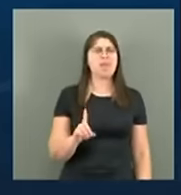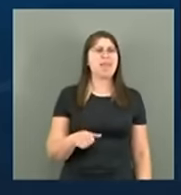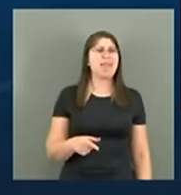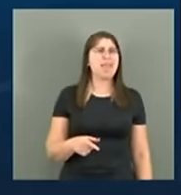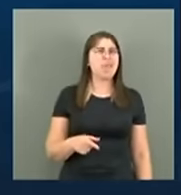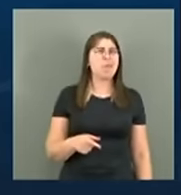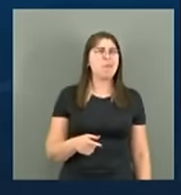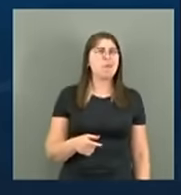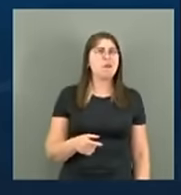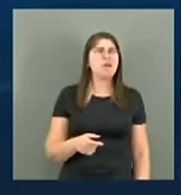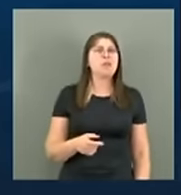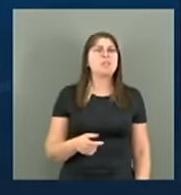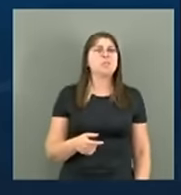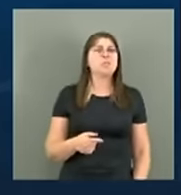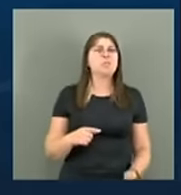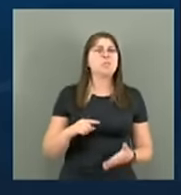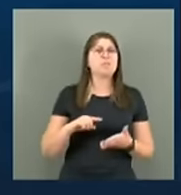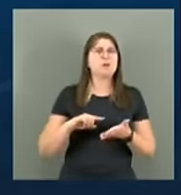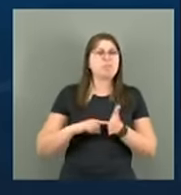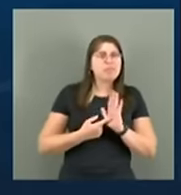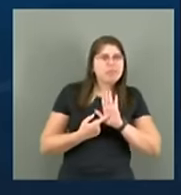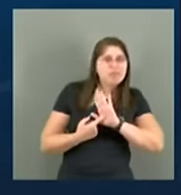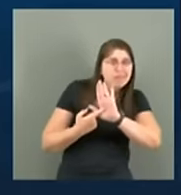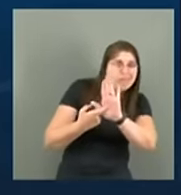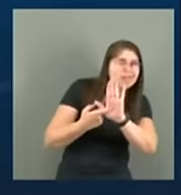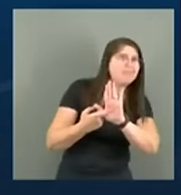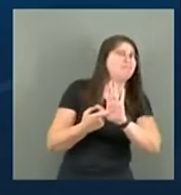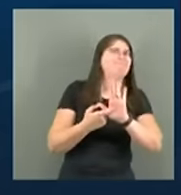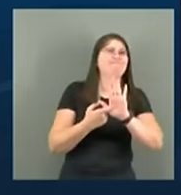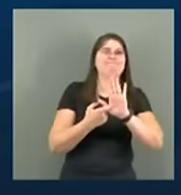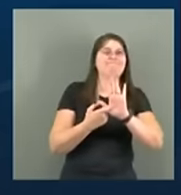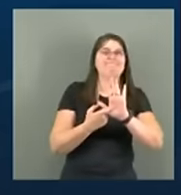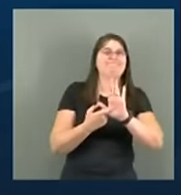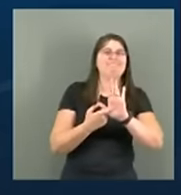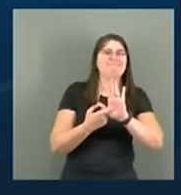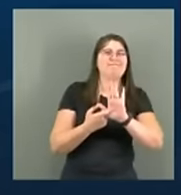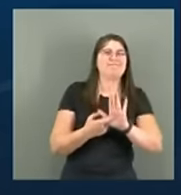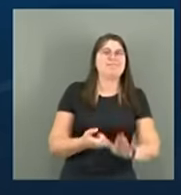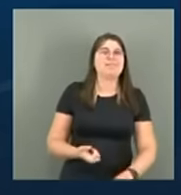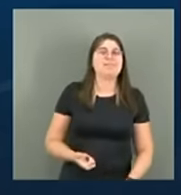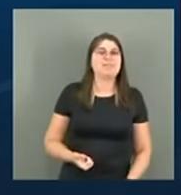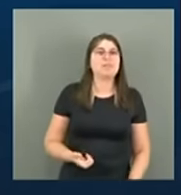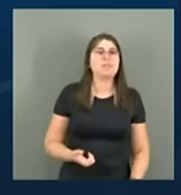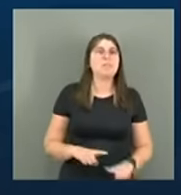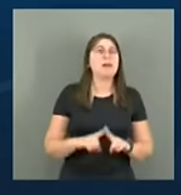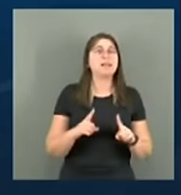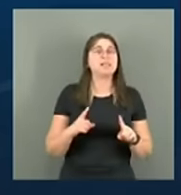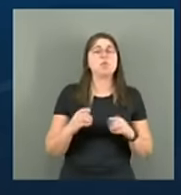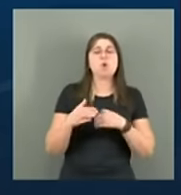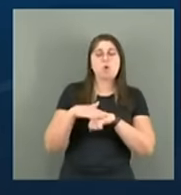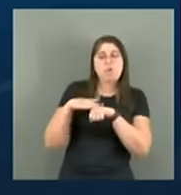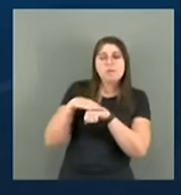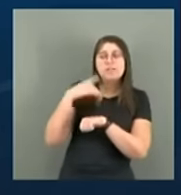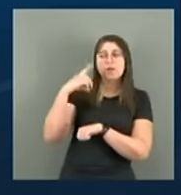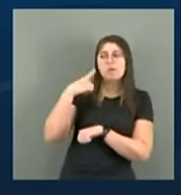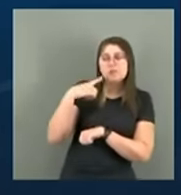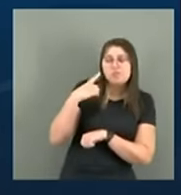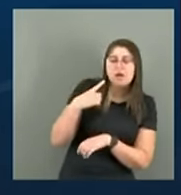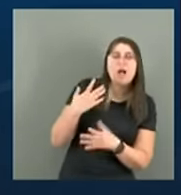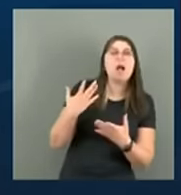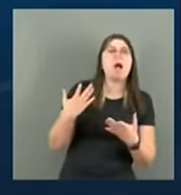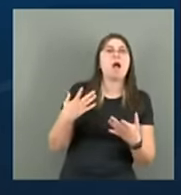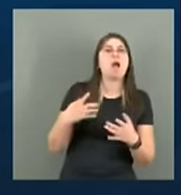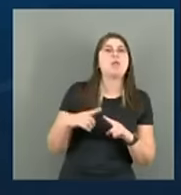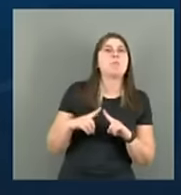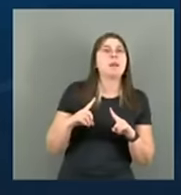para ficar entregando ninguém. Mas eu parei para pensar, conversei muito com meu advogado por todos esses dias. Portanto, que eu vou falar para você, a decisão vai sempre